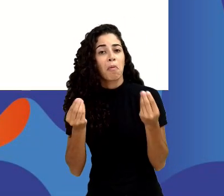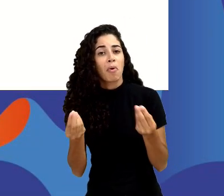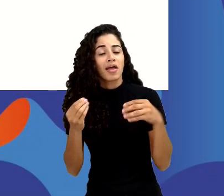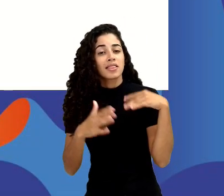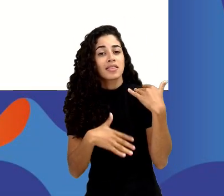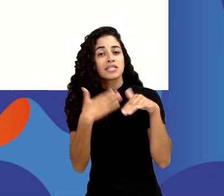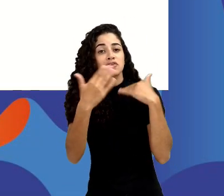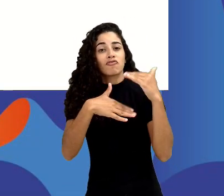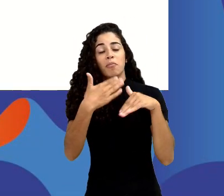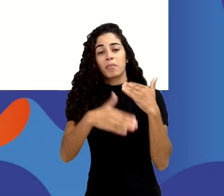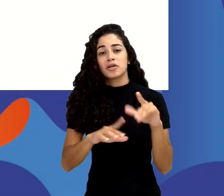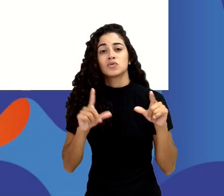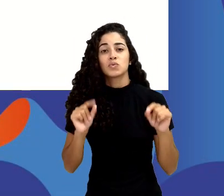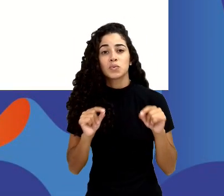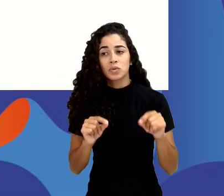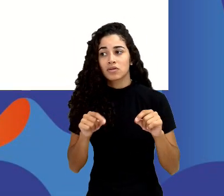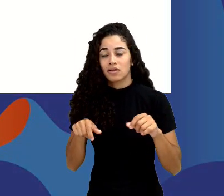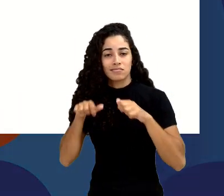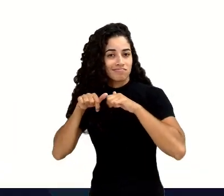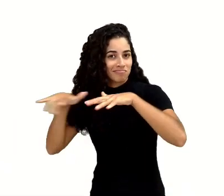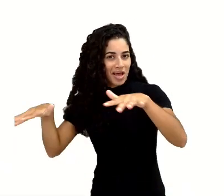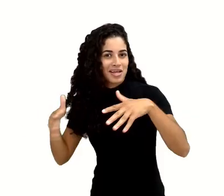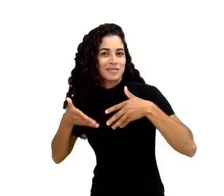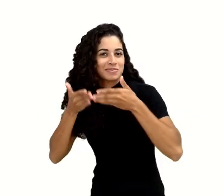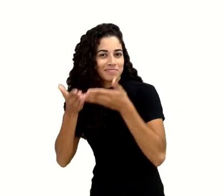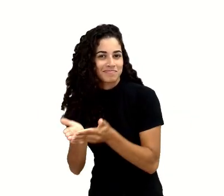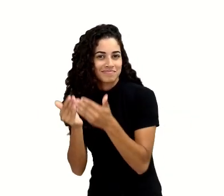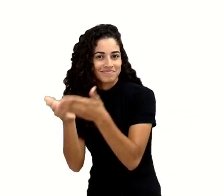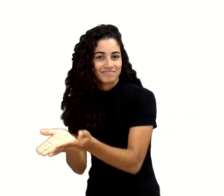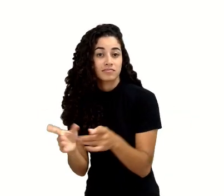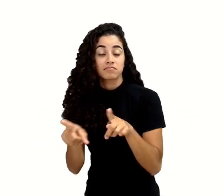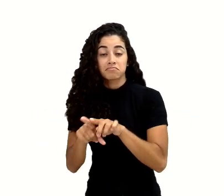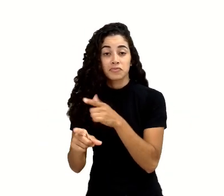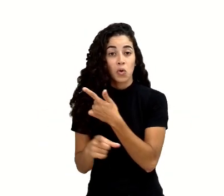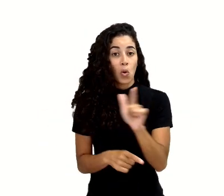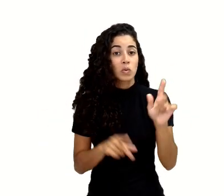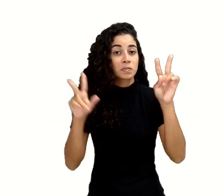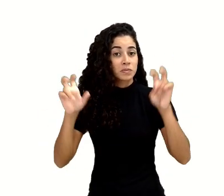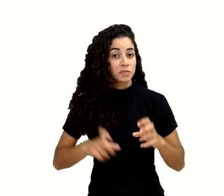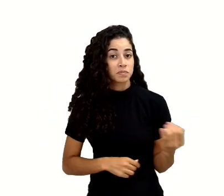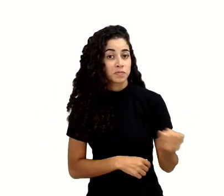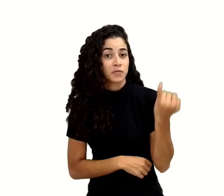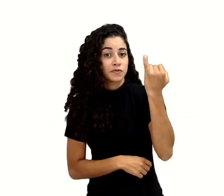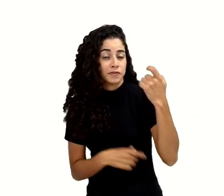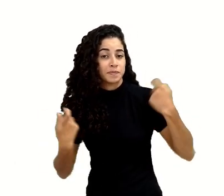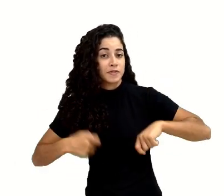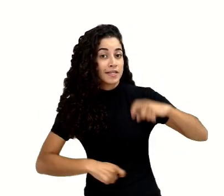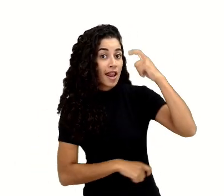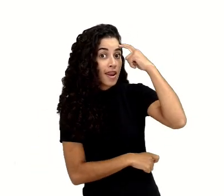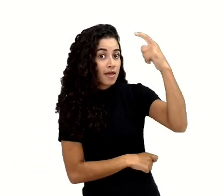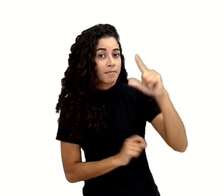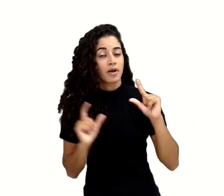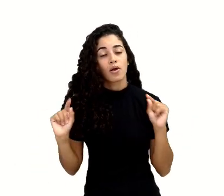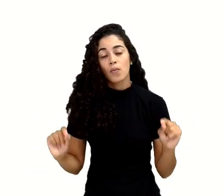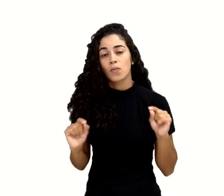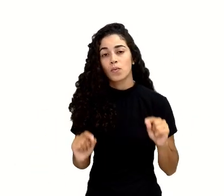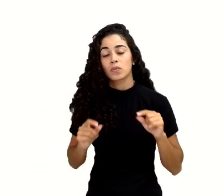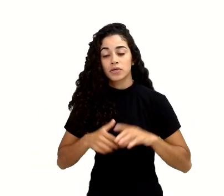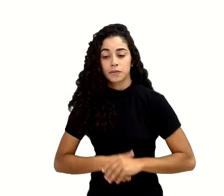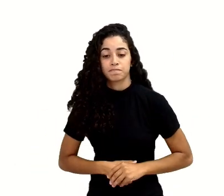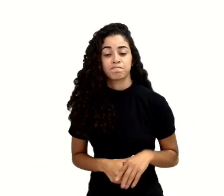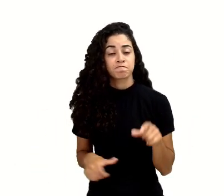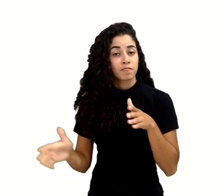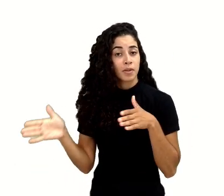desenvolvimento dessas expedições marítimas. Outra questão importante que deve ser lembrada é que,